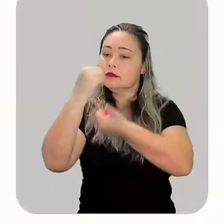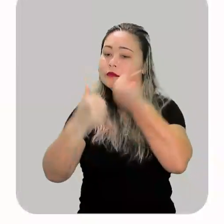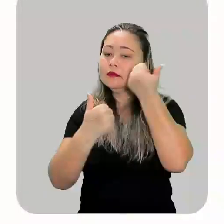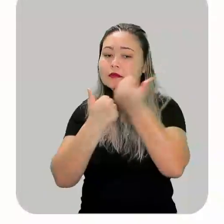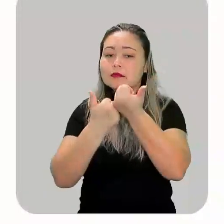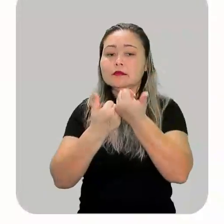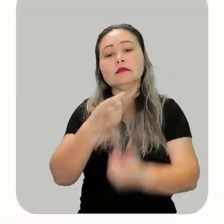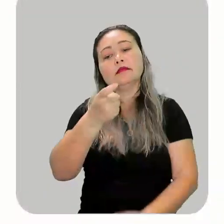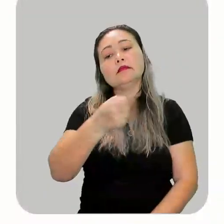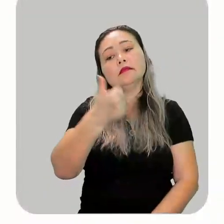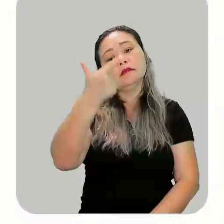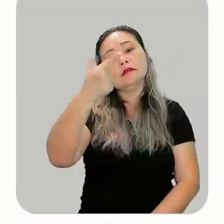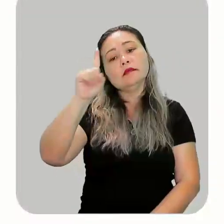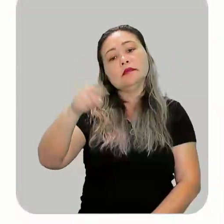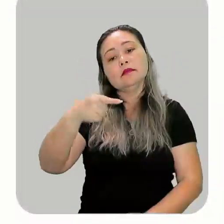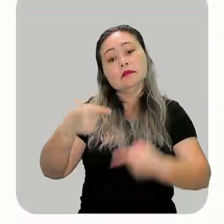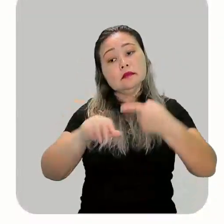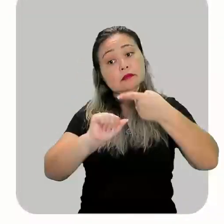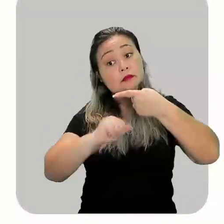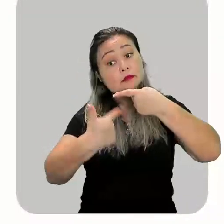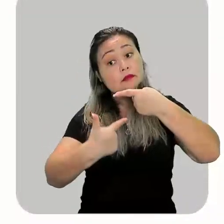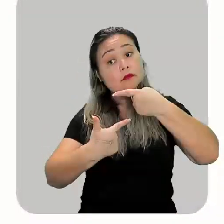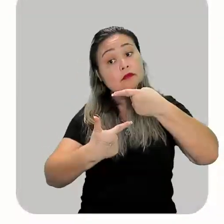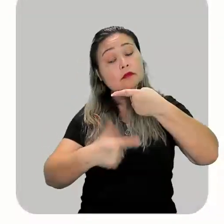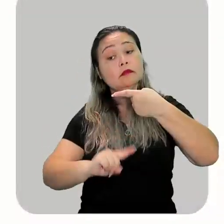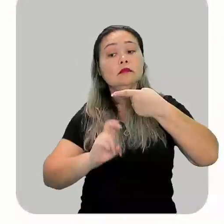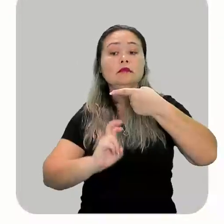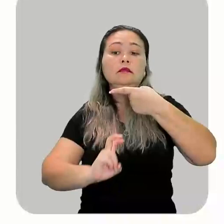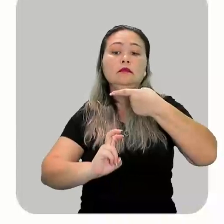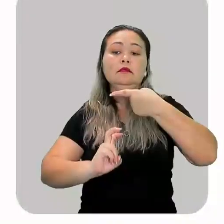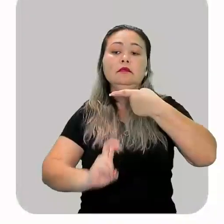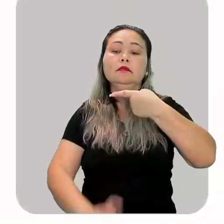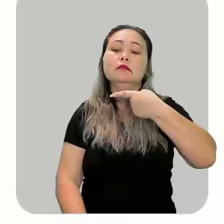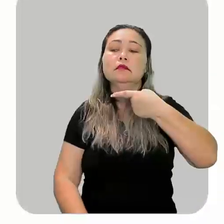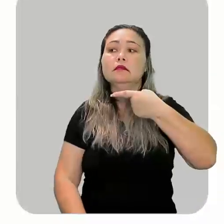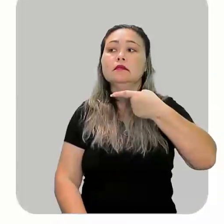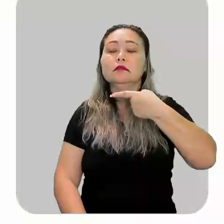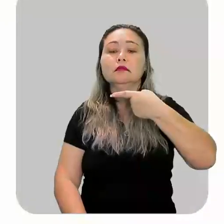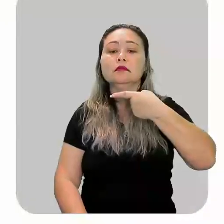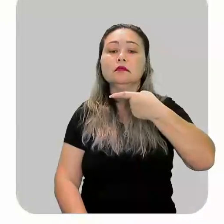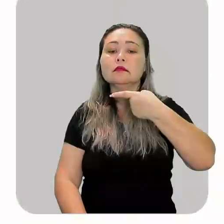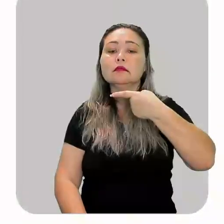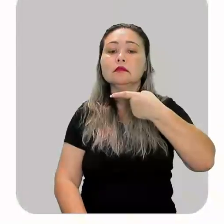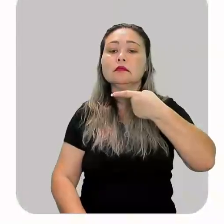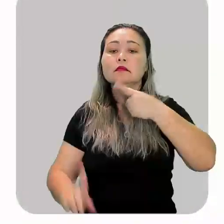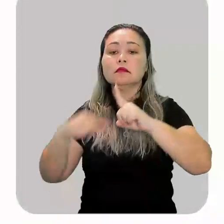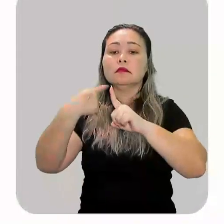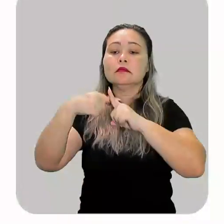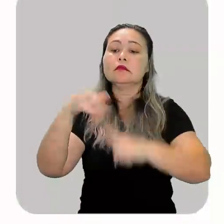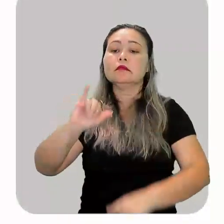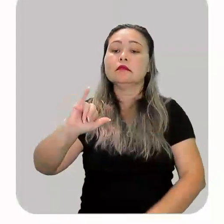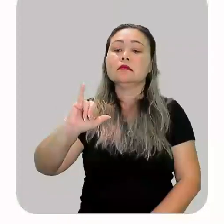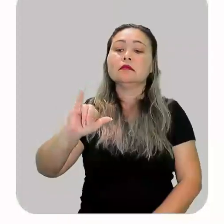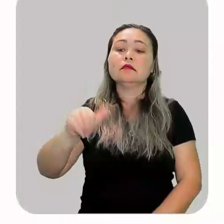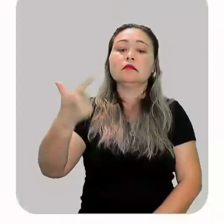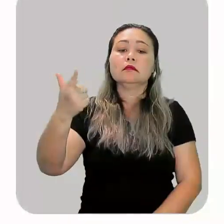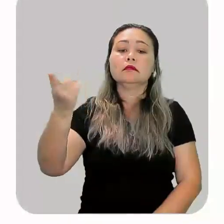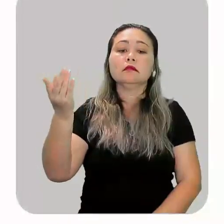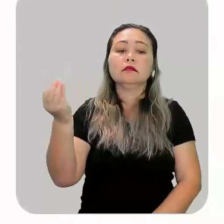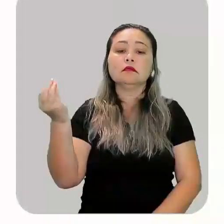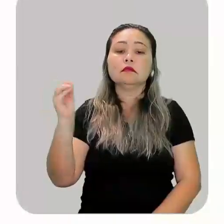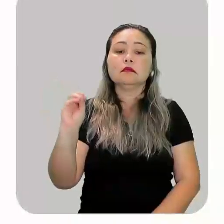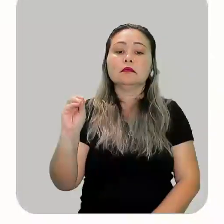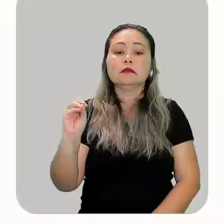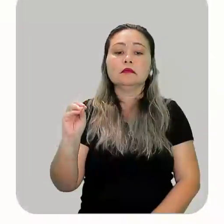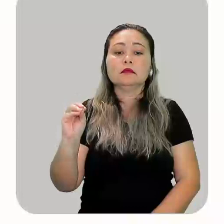ó, x² sobre A². Quem é? 5. 5². 5² mais o y². Deixa eu colocar um